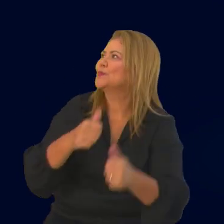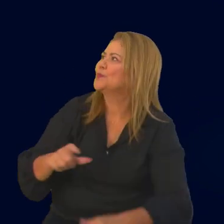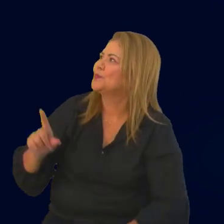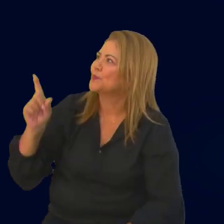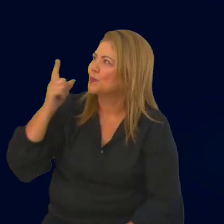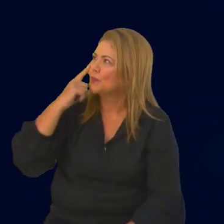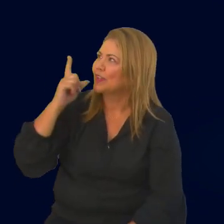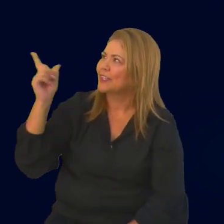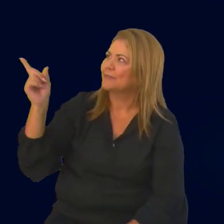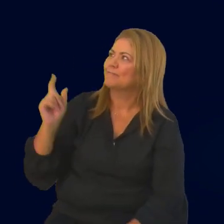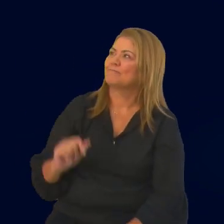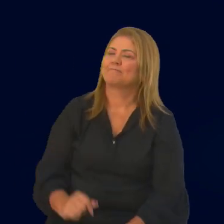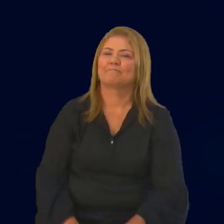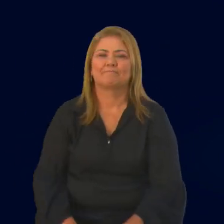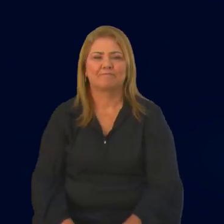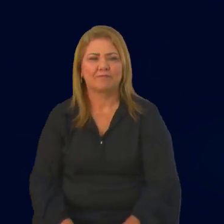Que